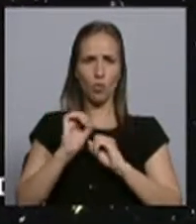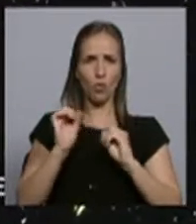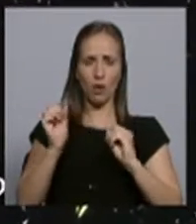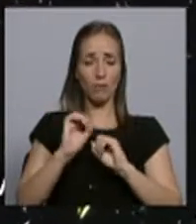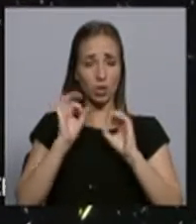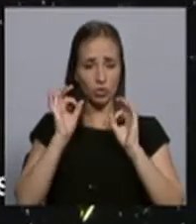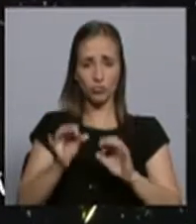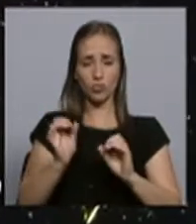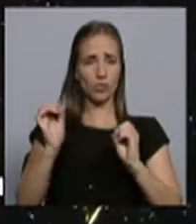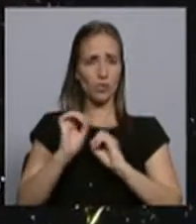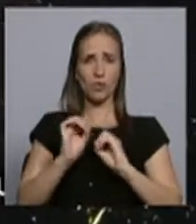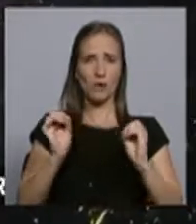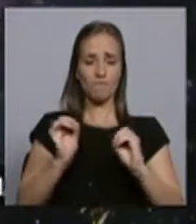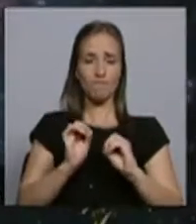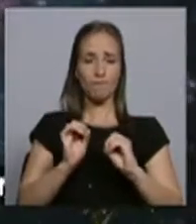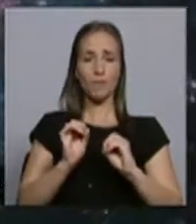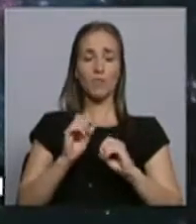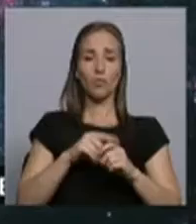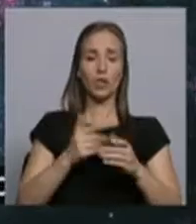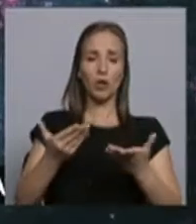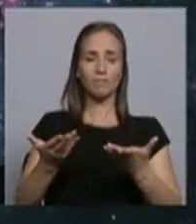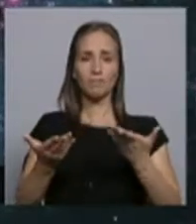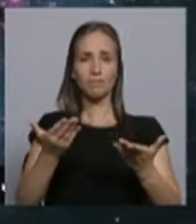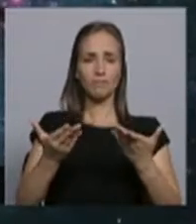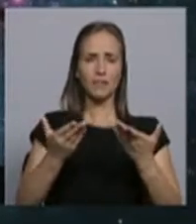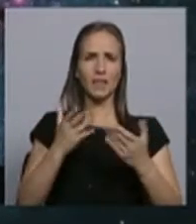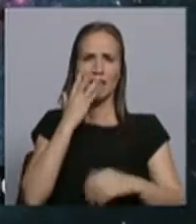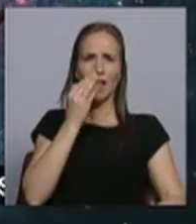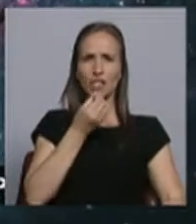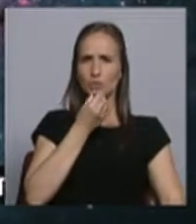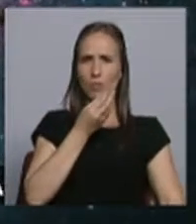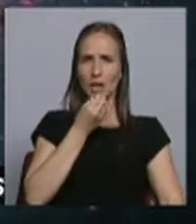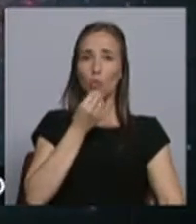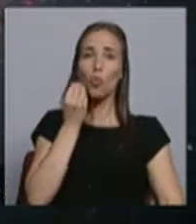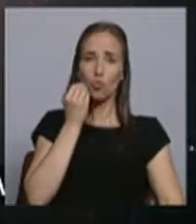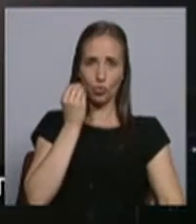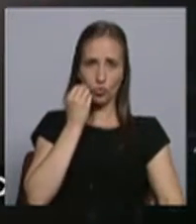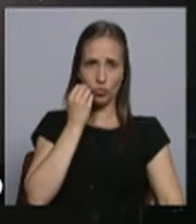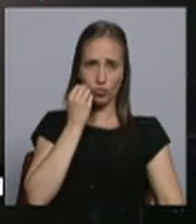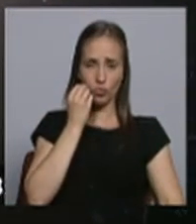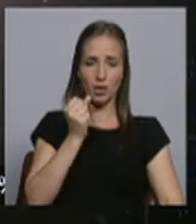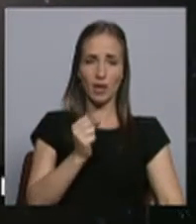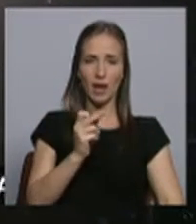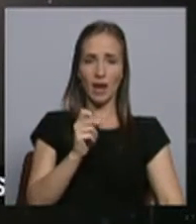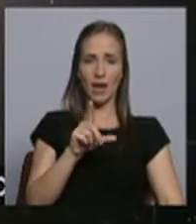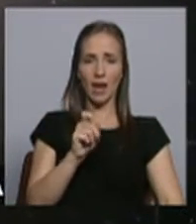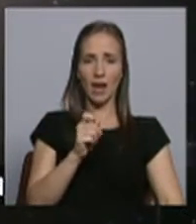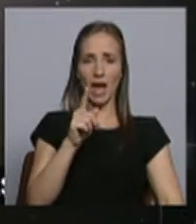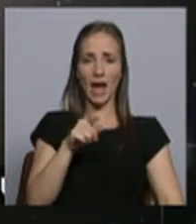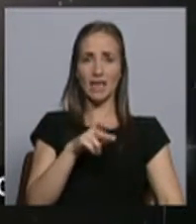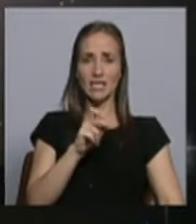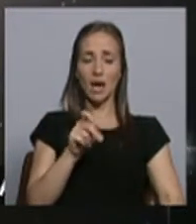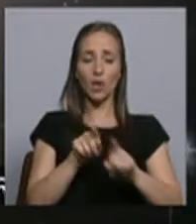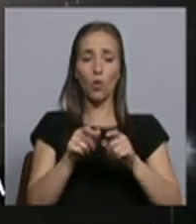escura. E, portanto, neste momento estamos naquele dilema que é tentar explicar como é que uma galáxia que, à semelhança de todas as galáxias